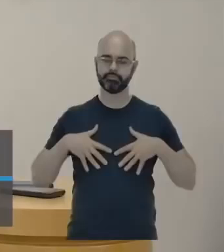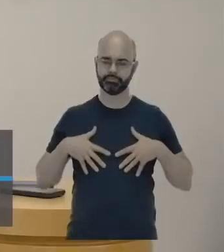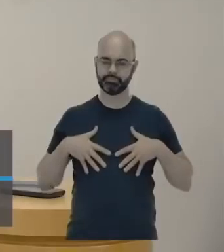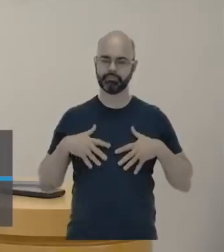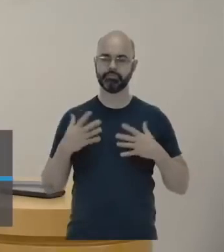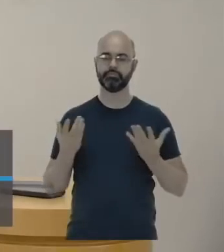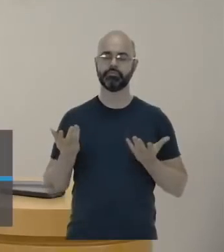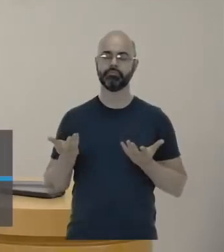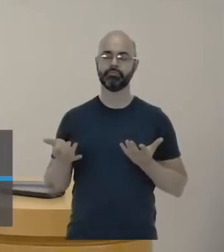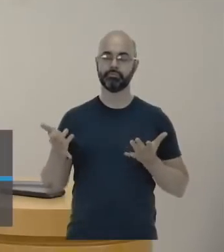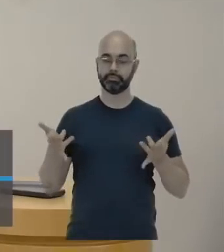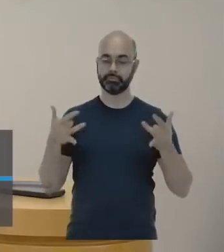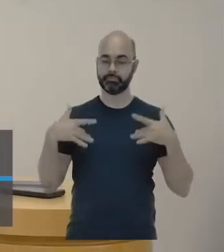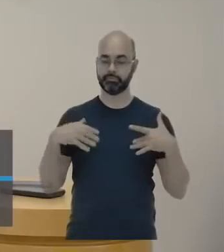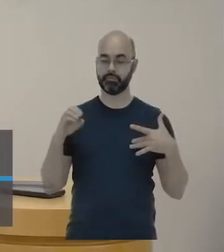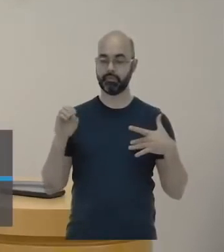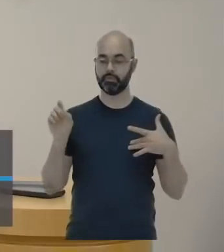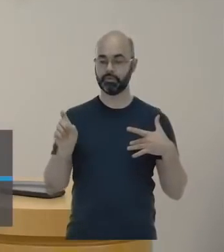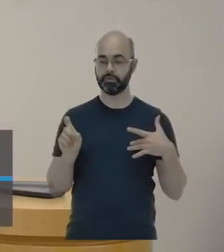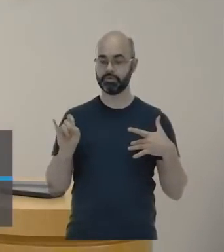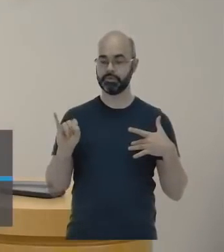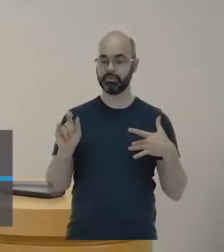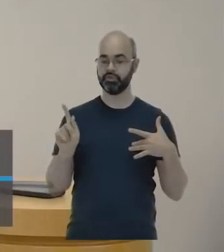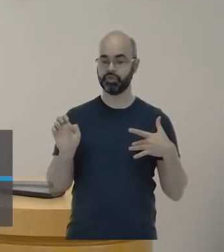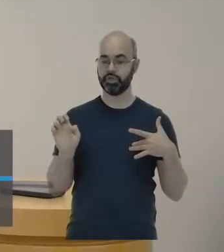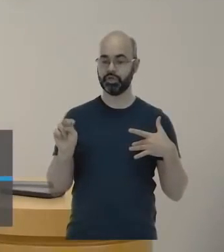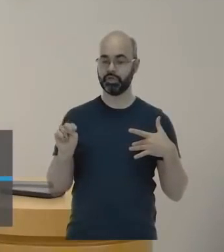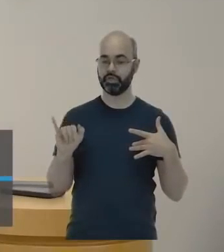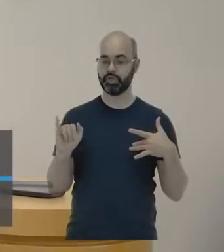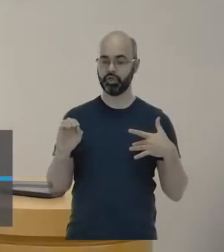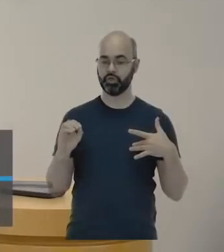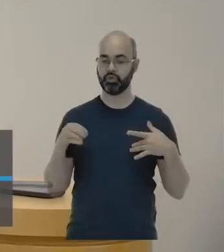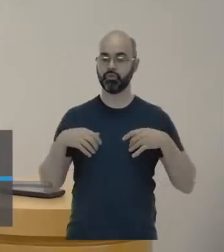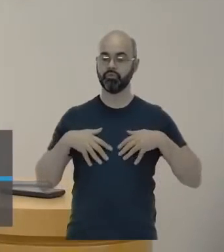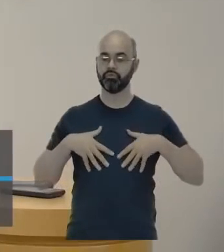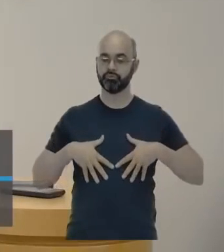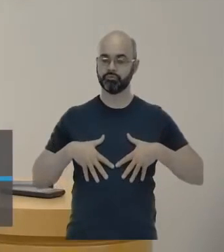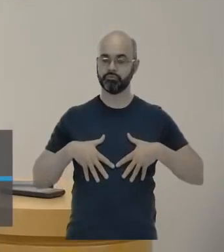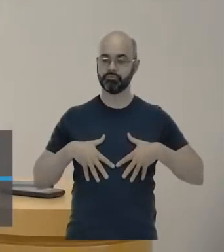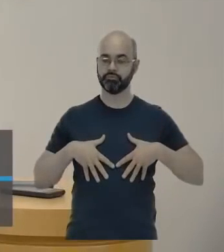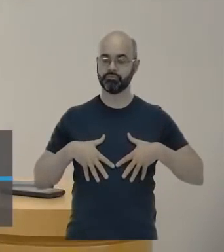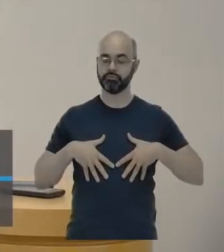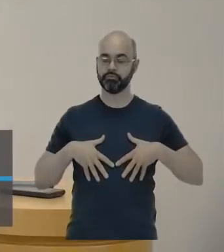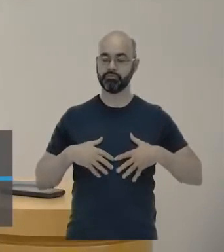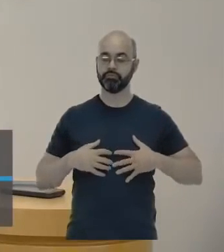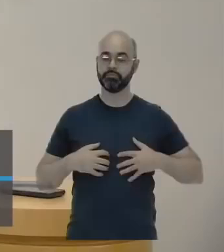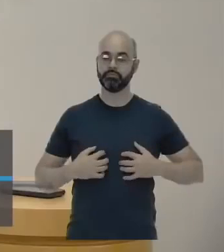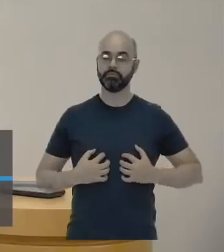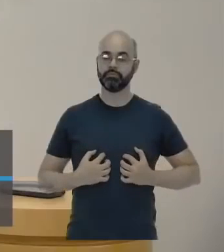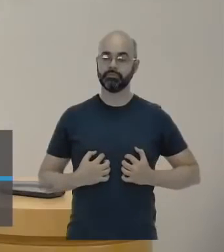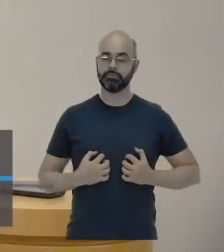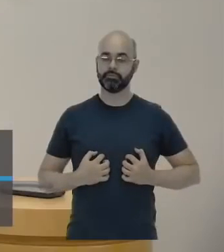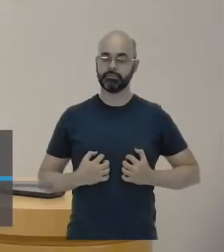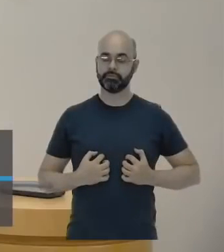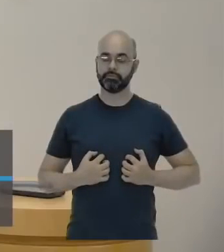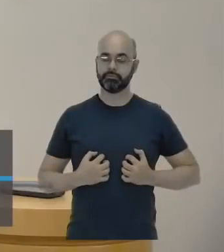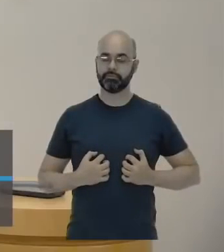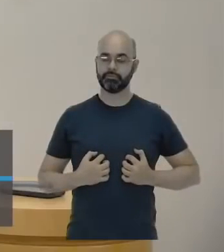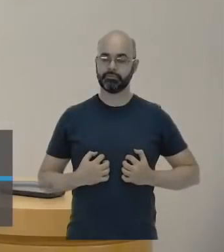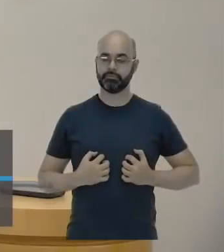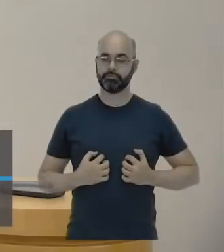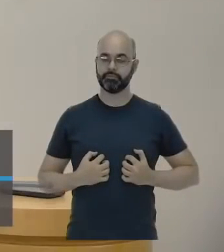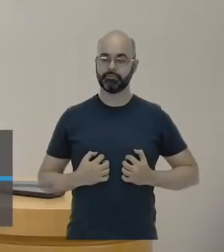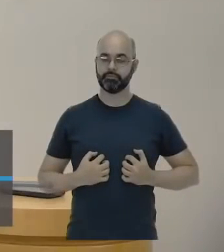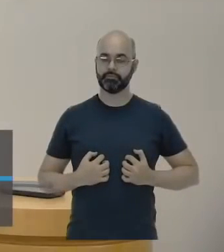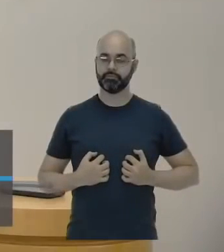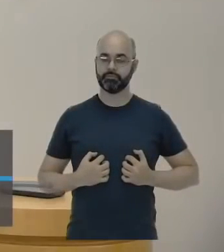oxigênio entra, né? Esse oxigênio entra, ele vai passar,